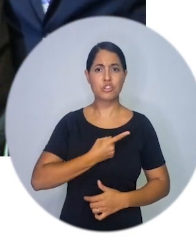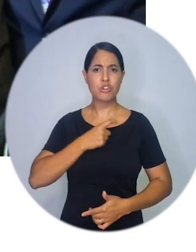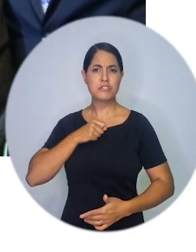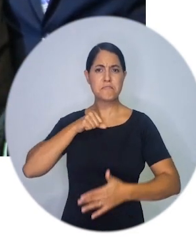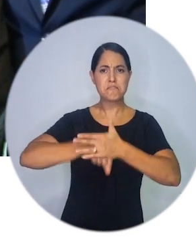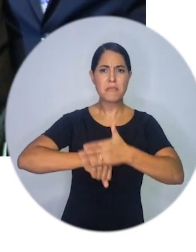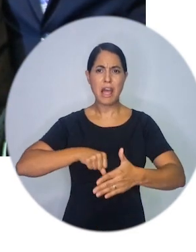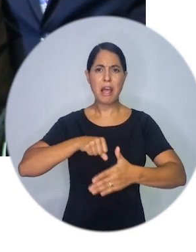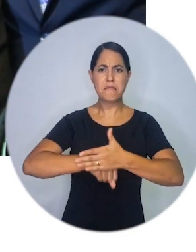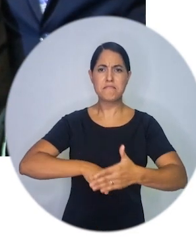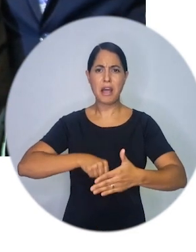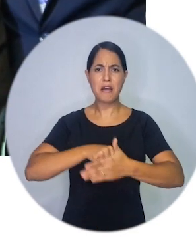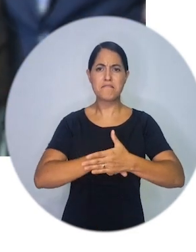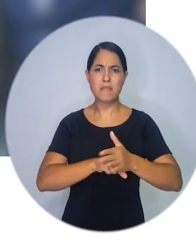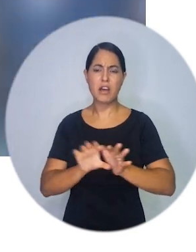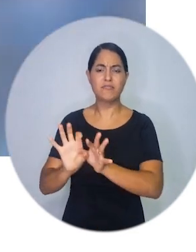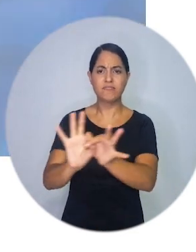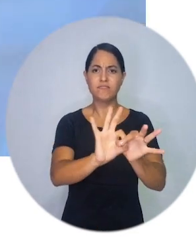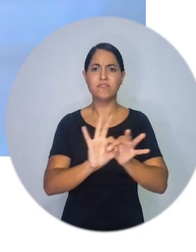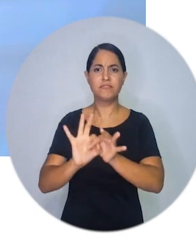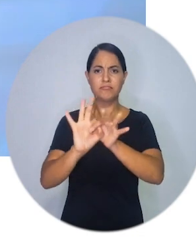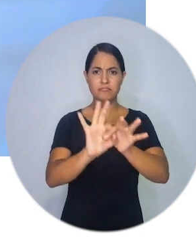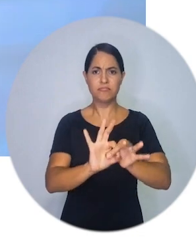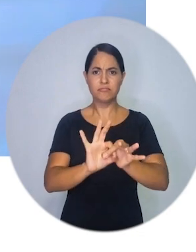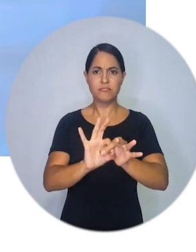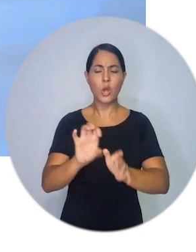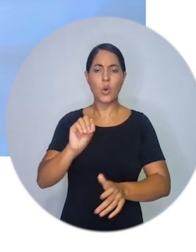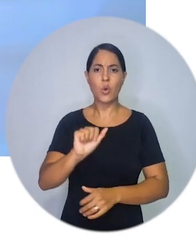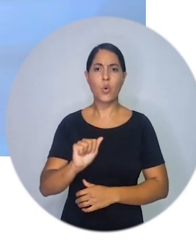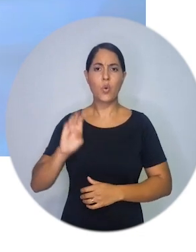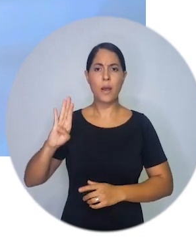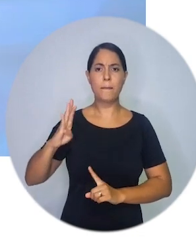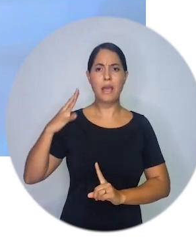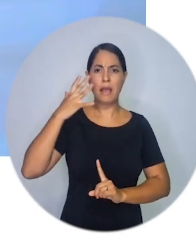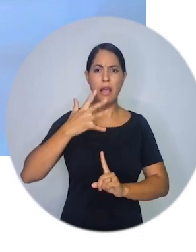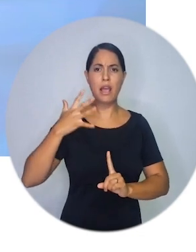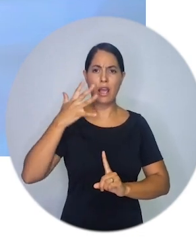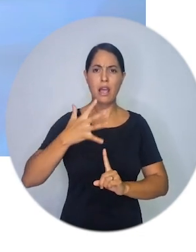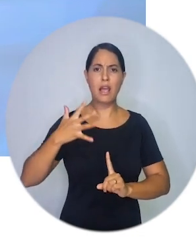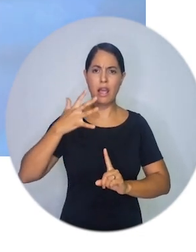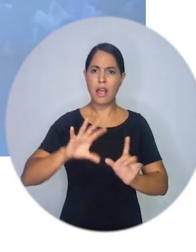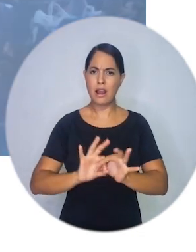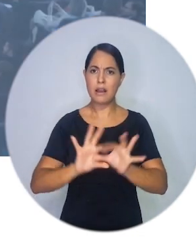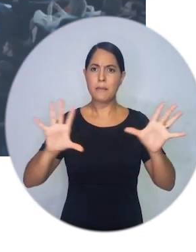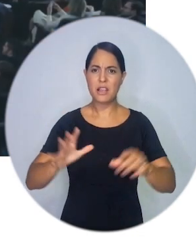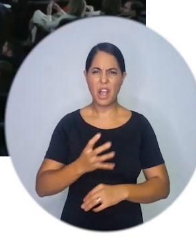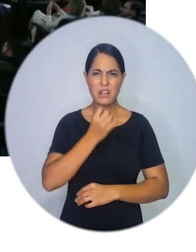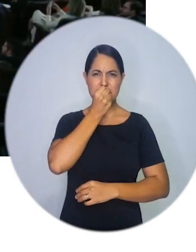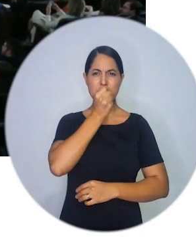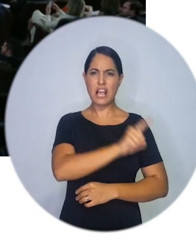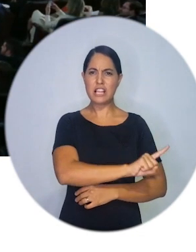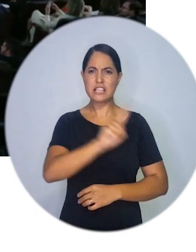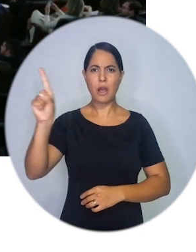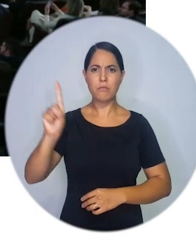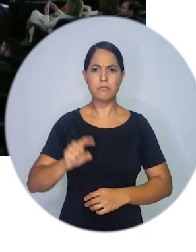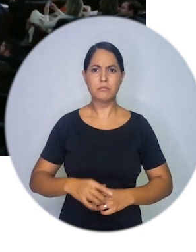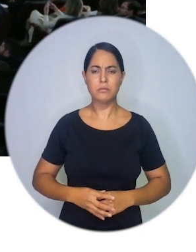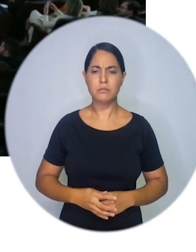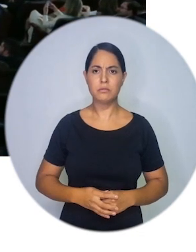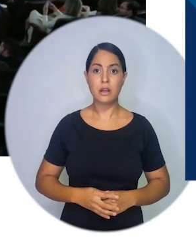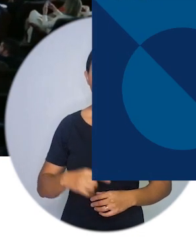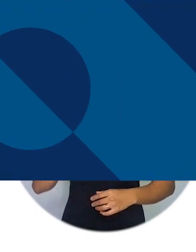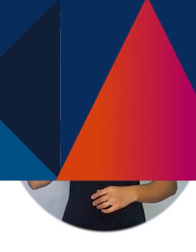unidos para que essa voz não possa ser calada nas tribunas dos tribunais do Brasil. E é com essa mesma